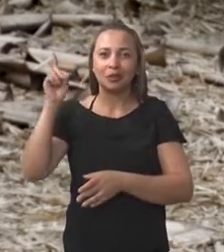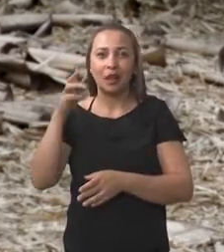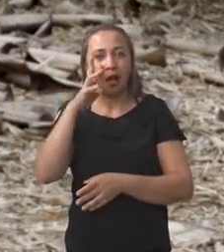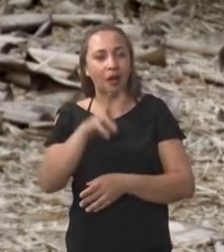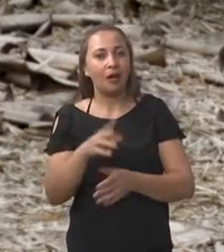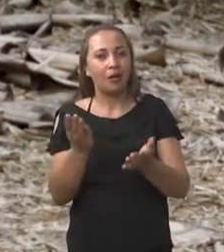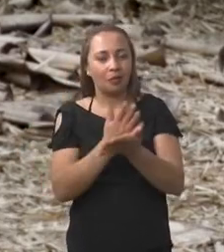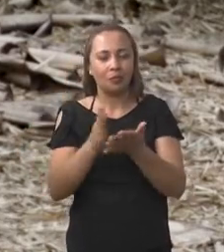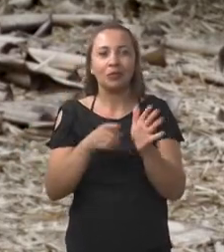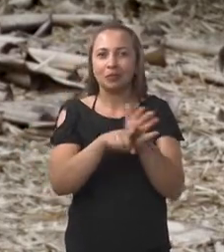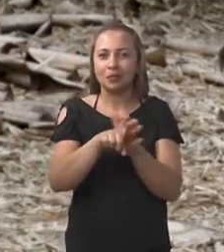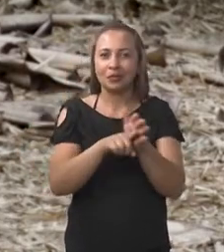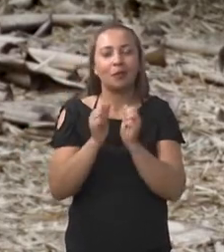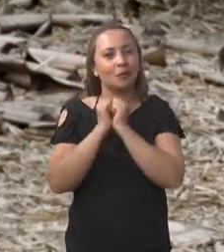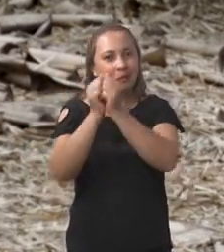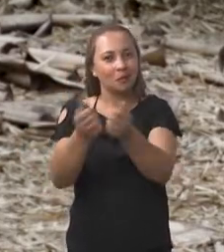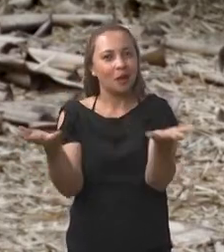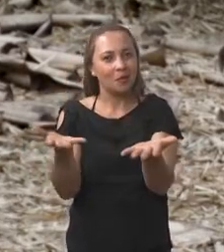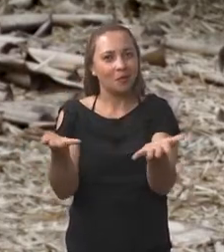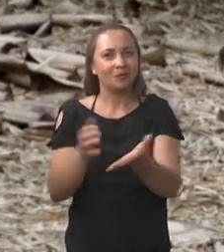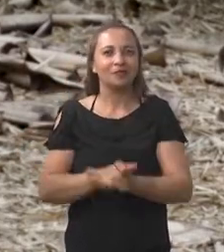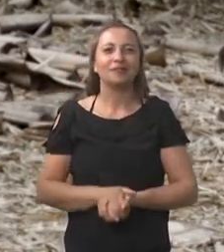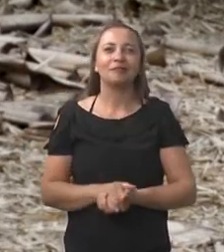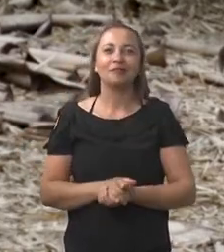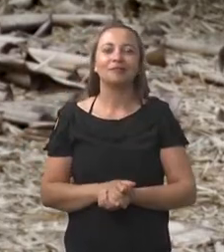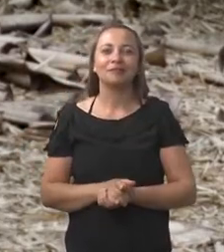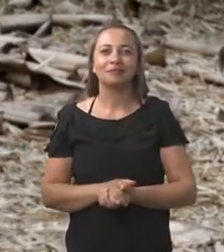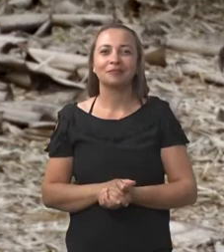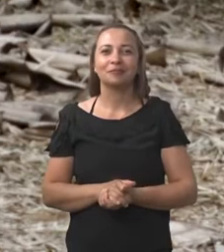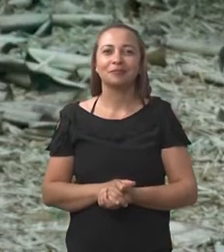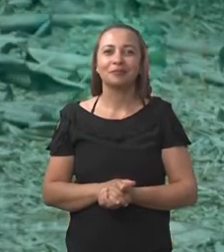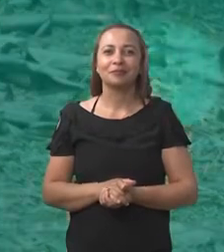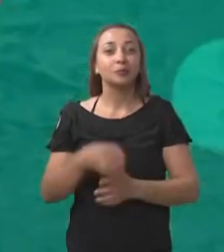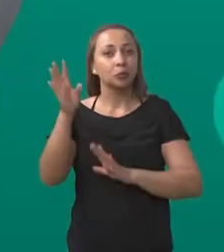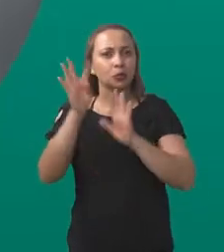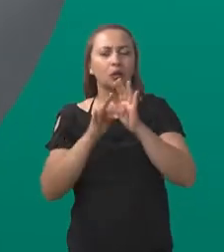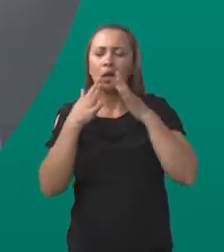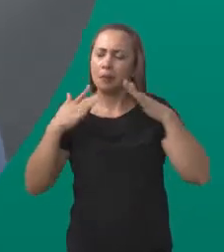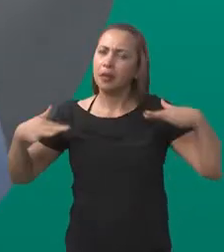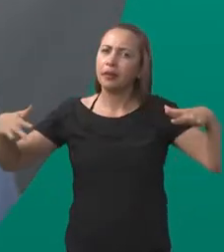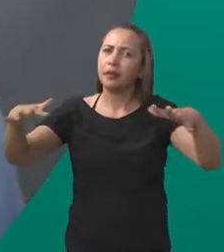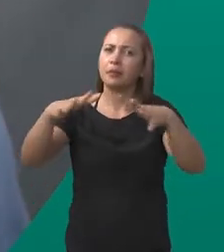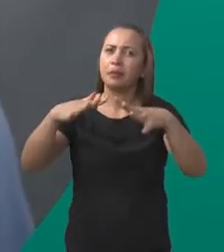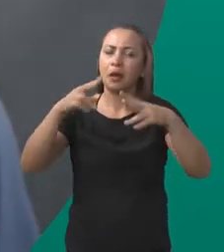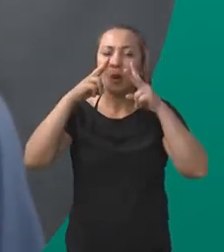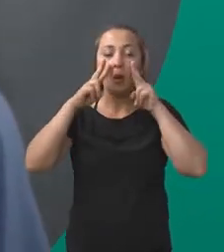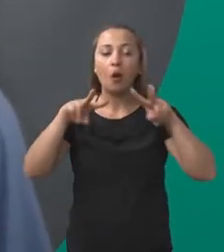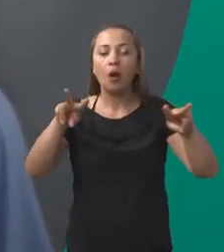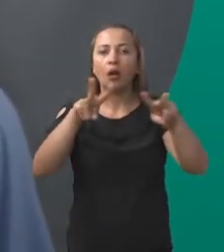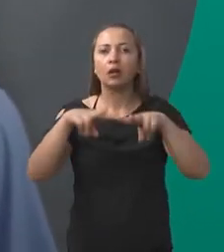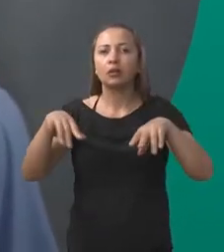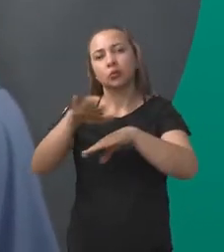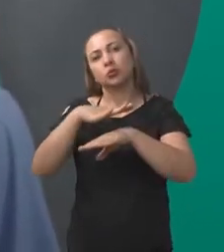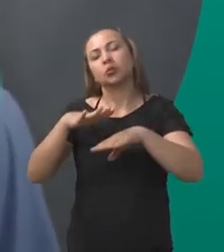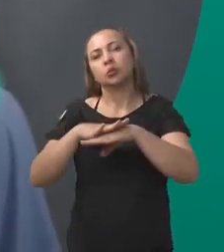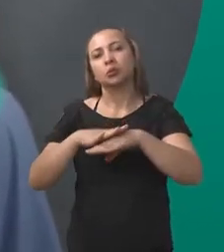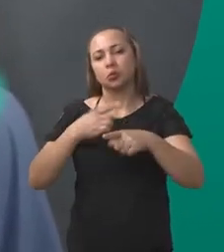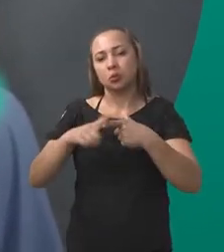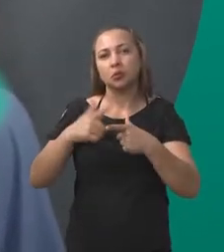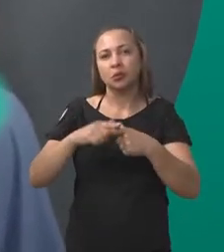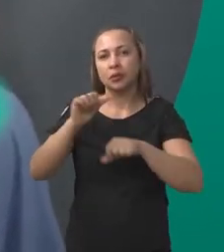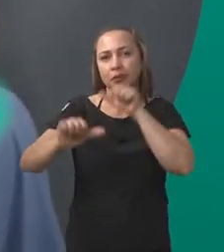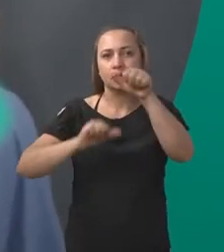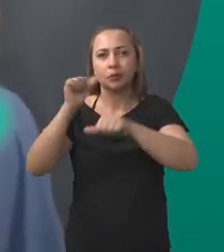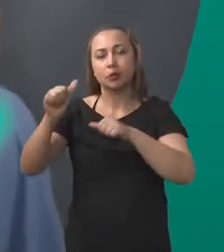Nordeste. Confira agora algumas das pesquisas que vamos acompanhar hoje. No contexto da pandemia, um olhar sobre